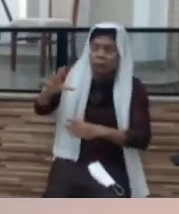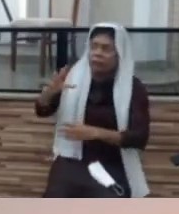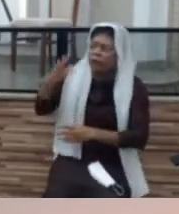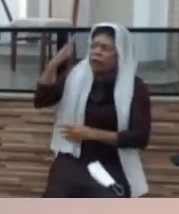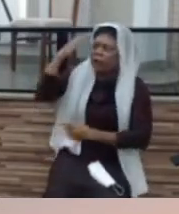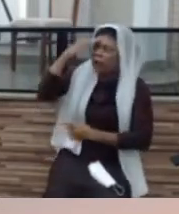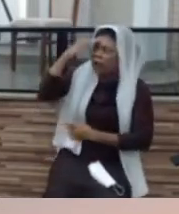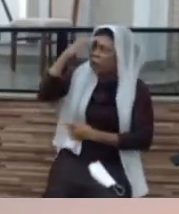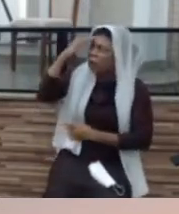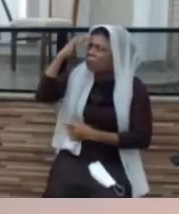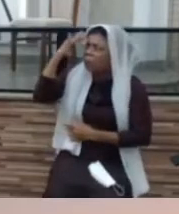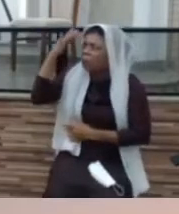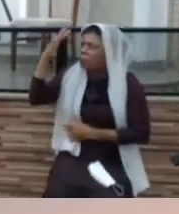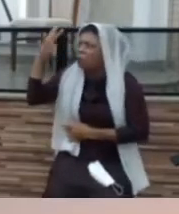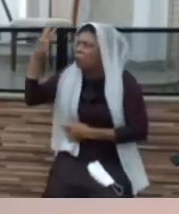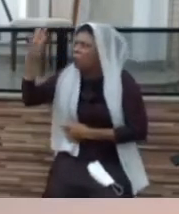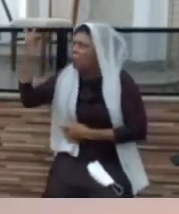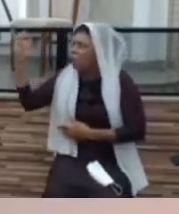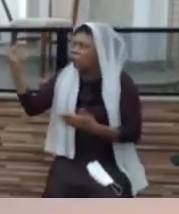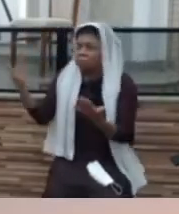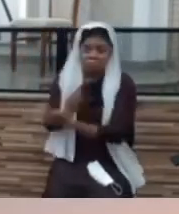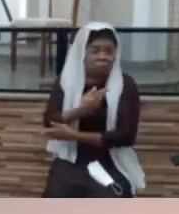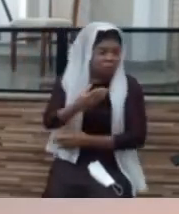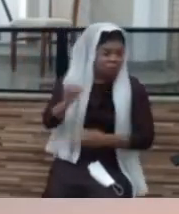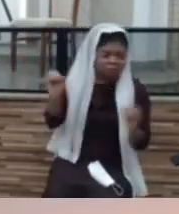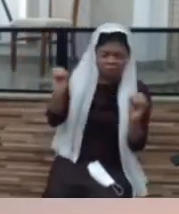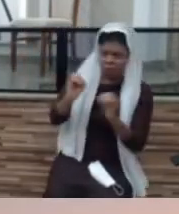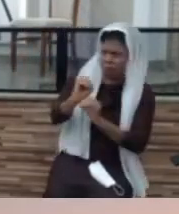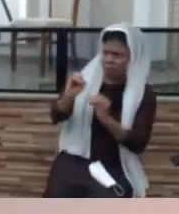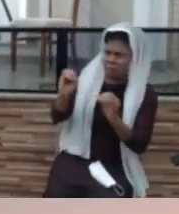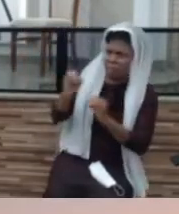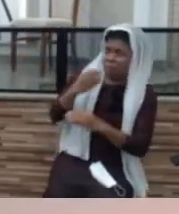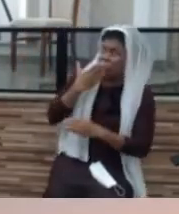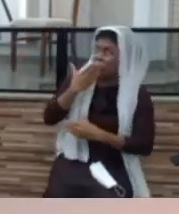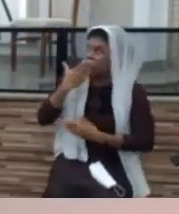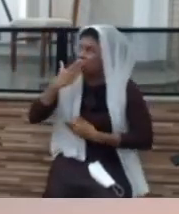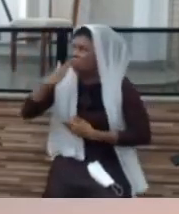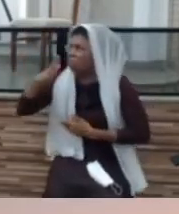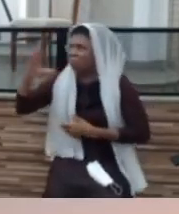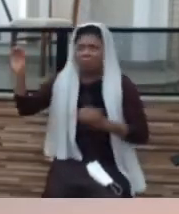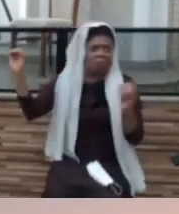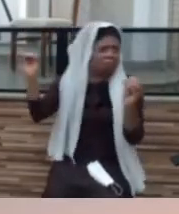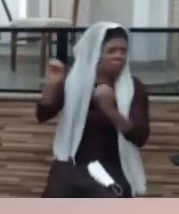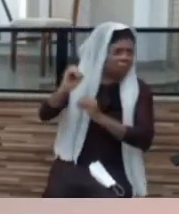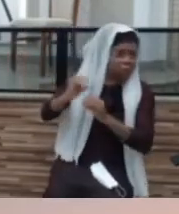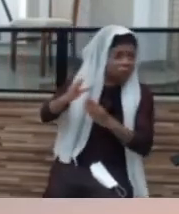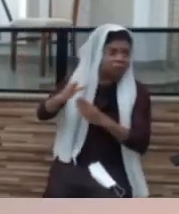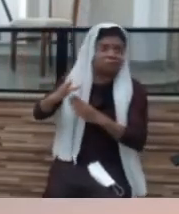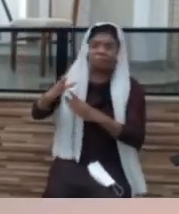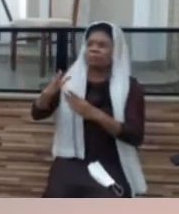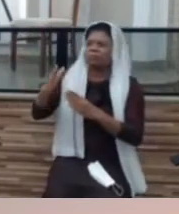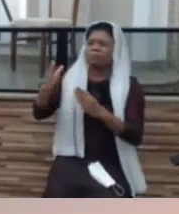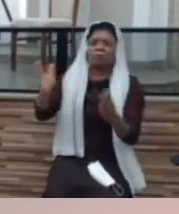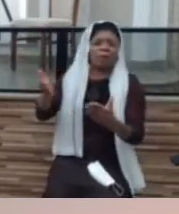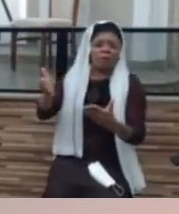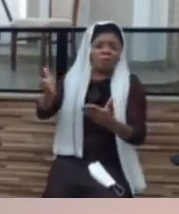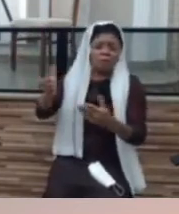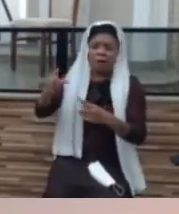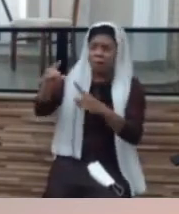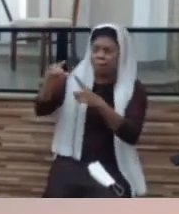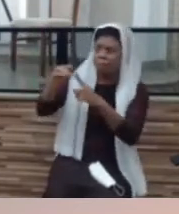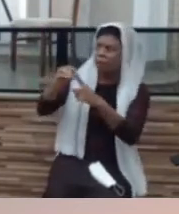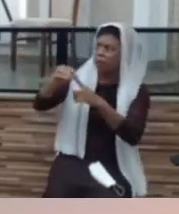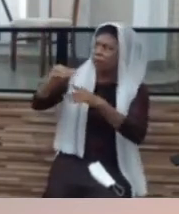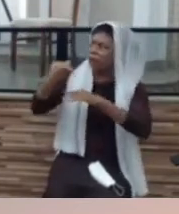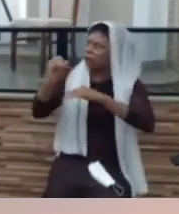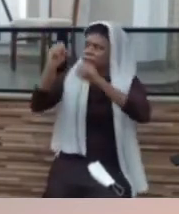palavra vai se cumprir, a promessa de Deus não vai cumprir. Hoje, por essa palavra, o Senhor renova a tua esperança. Glória ao nome santo